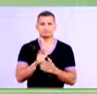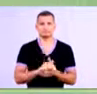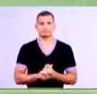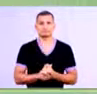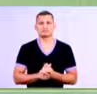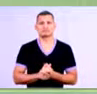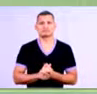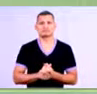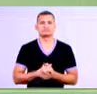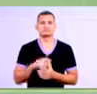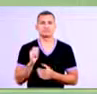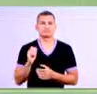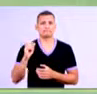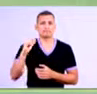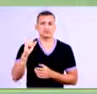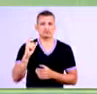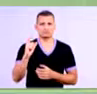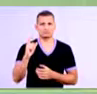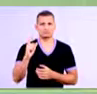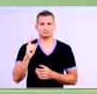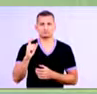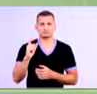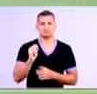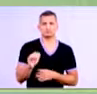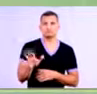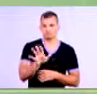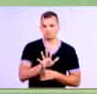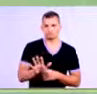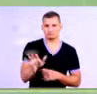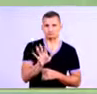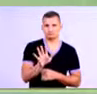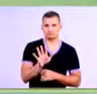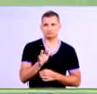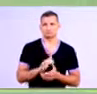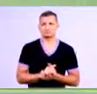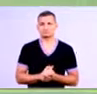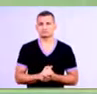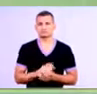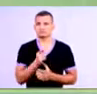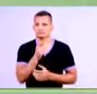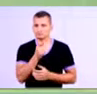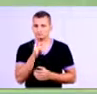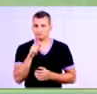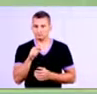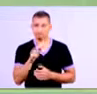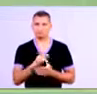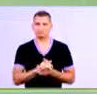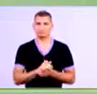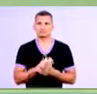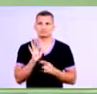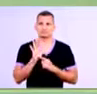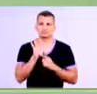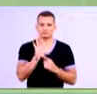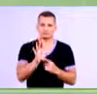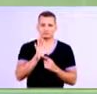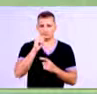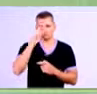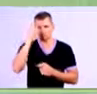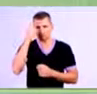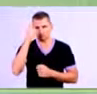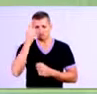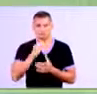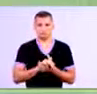significância maior nas interfaces. Então ela se refere a representações que são criadas a partir